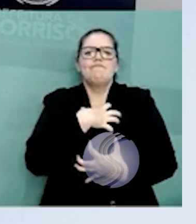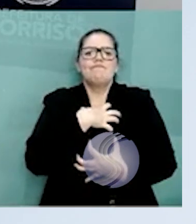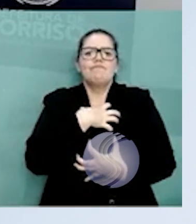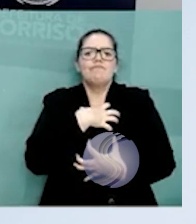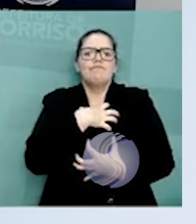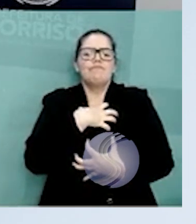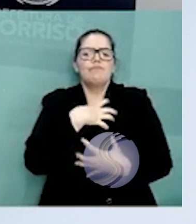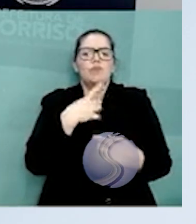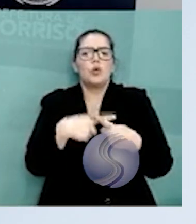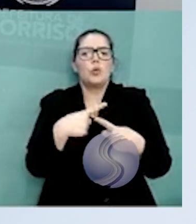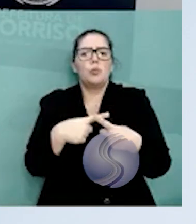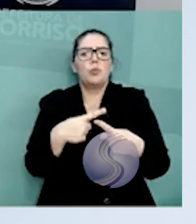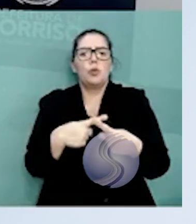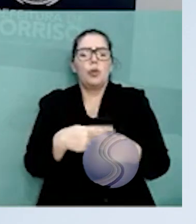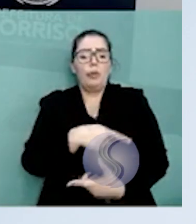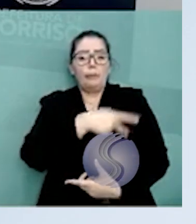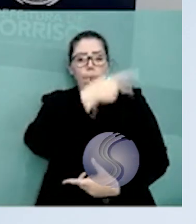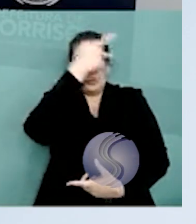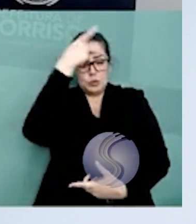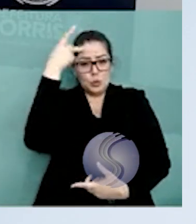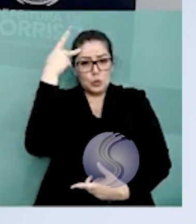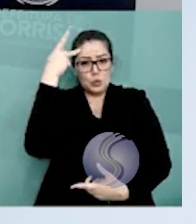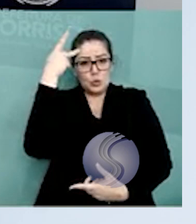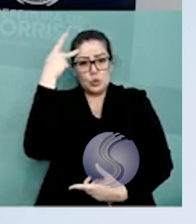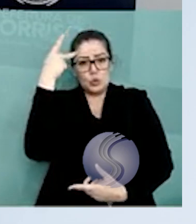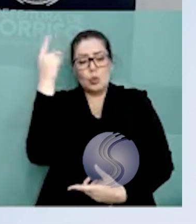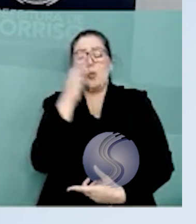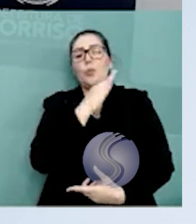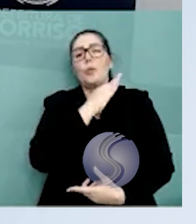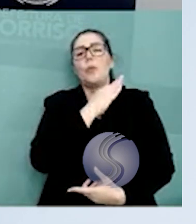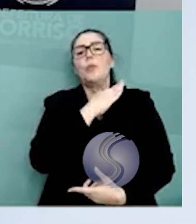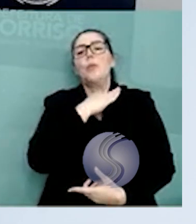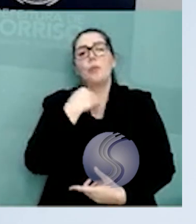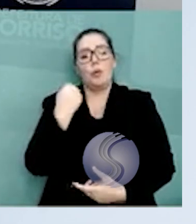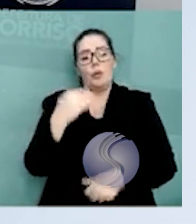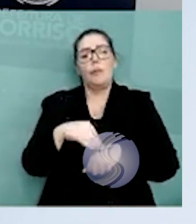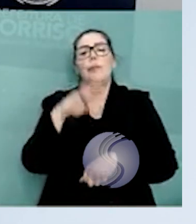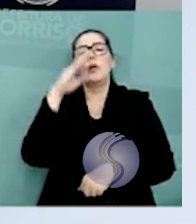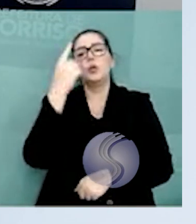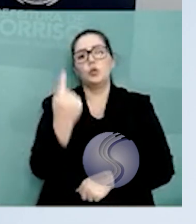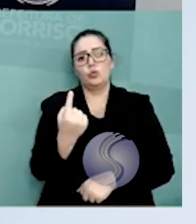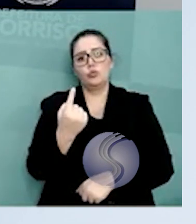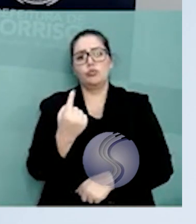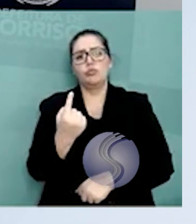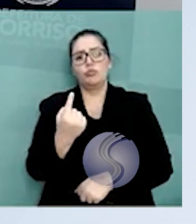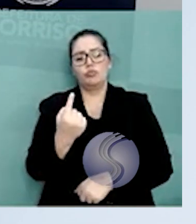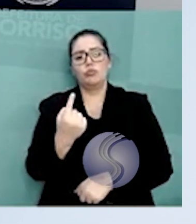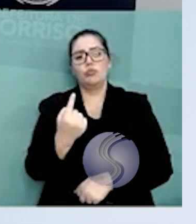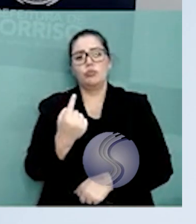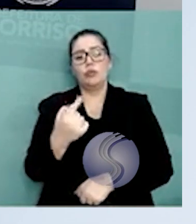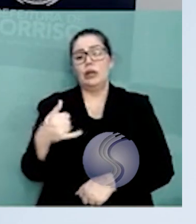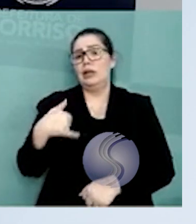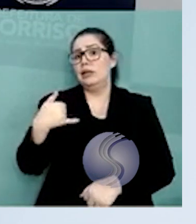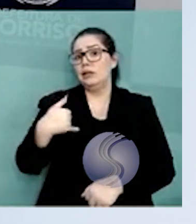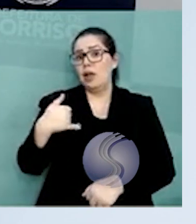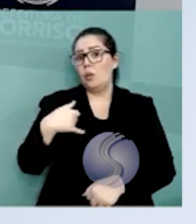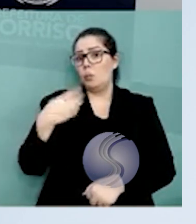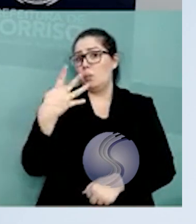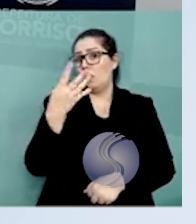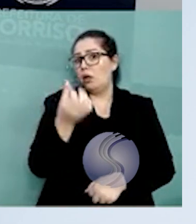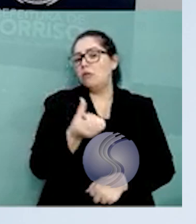né, 46 anos de idade, morador do bairro Vitória Régia. Veja bem, 46 anos de idade.